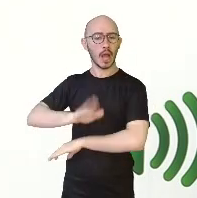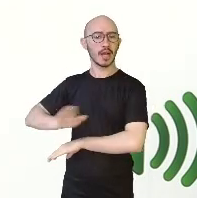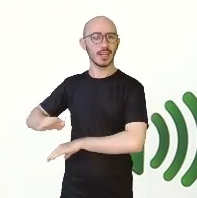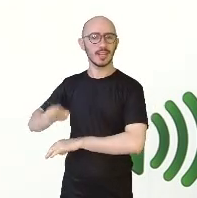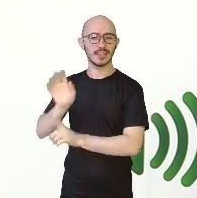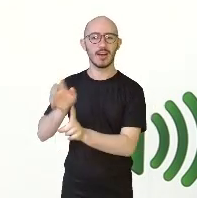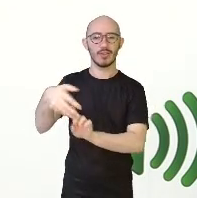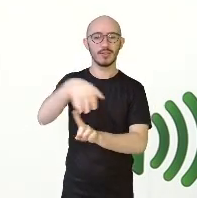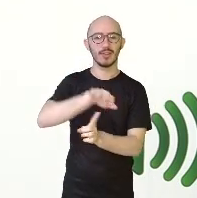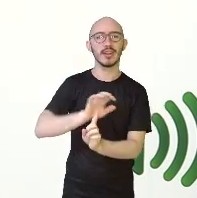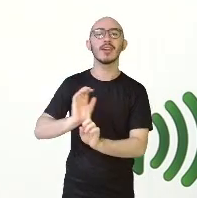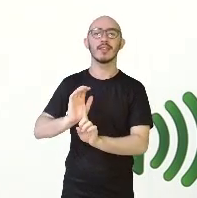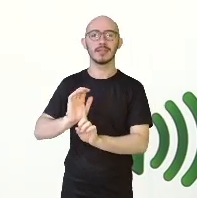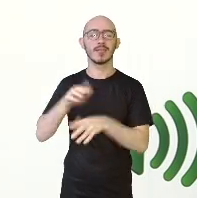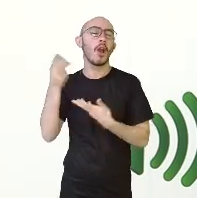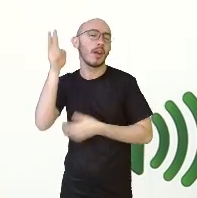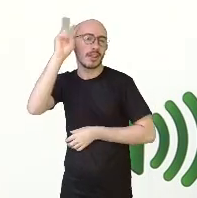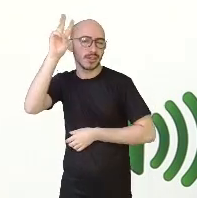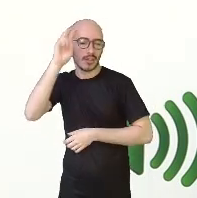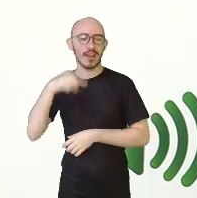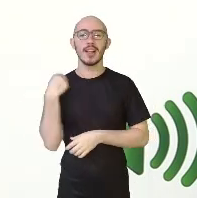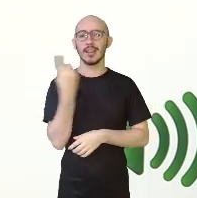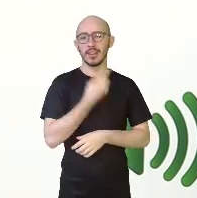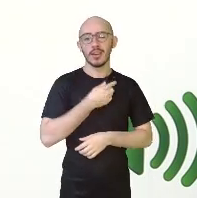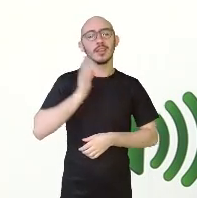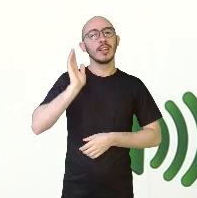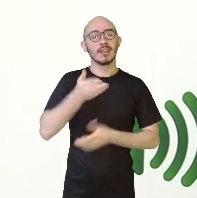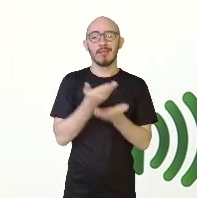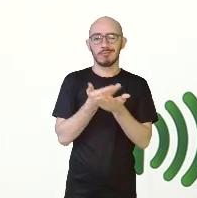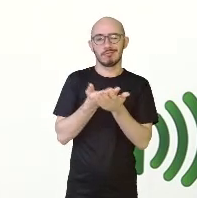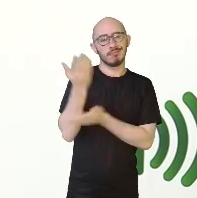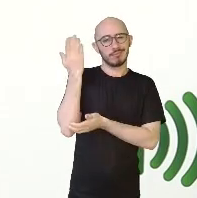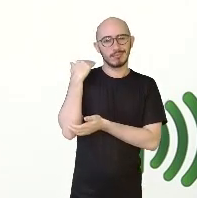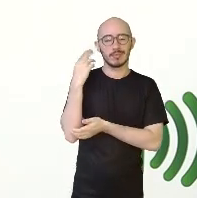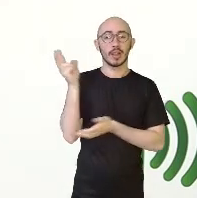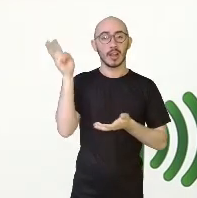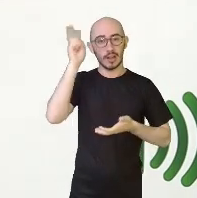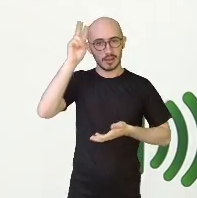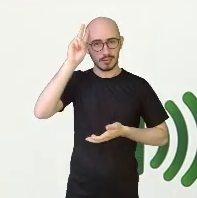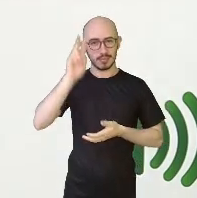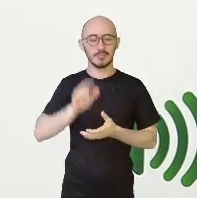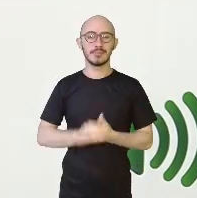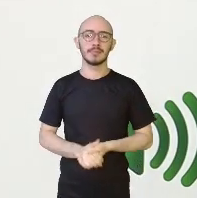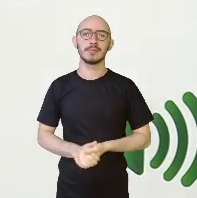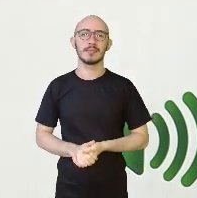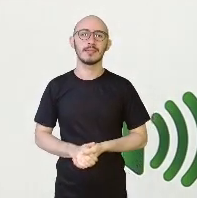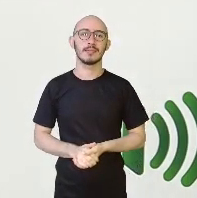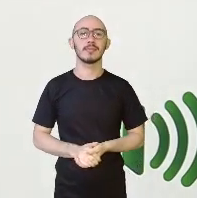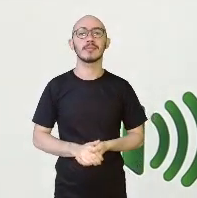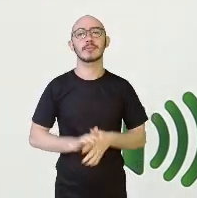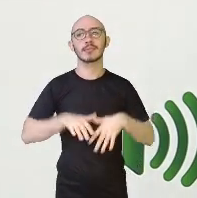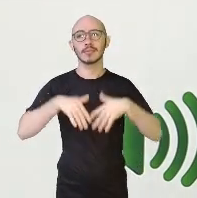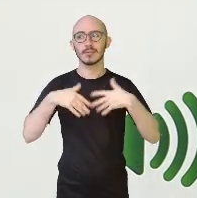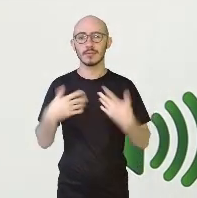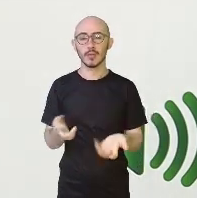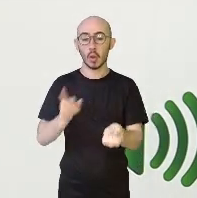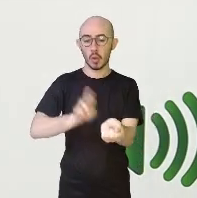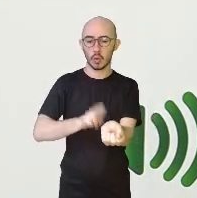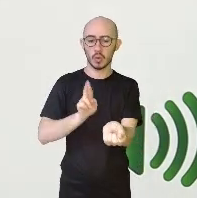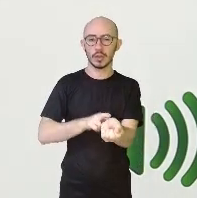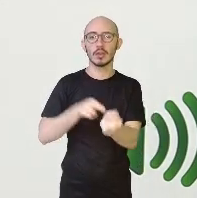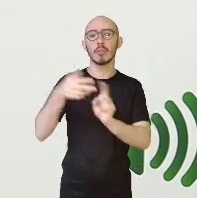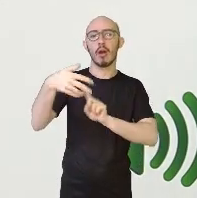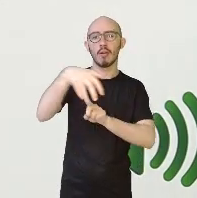frevo. Essas são as histórias que a gente já viu, inclusive, na aula passada, para a gente relembrar. Esse frevo, o ritmo,